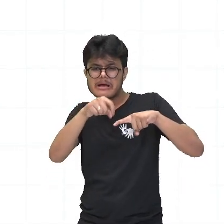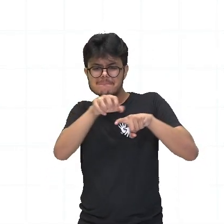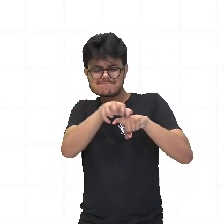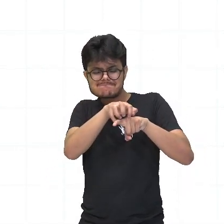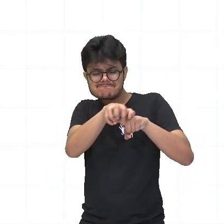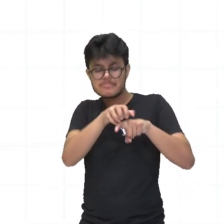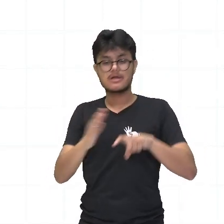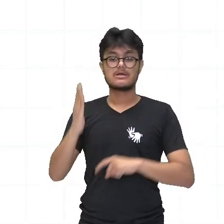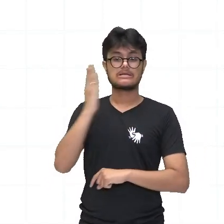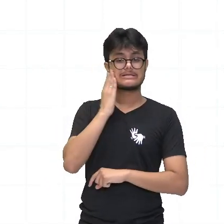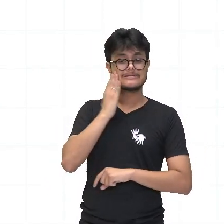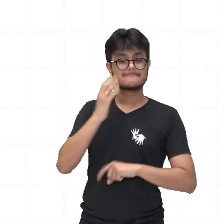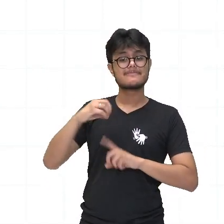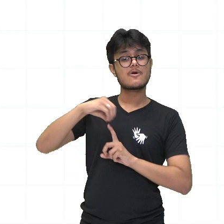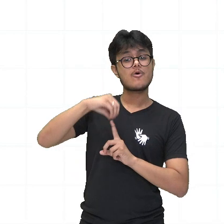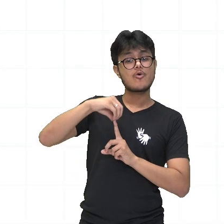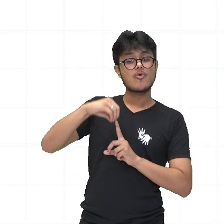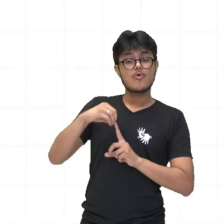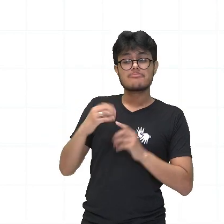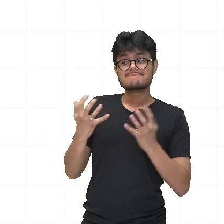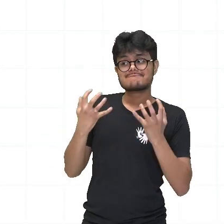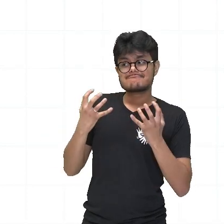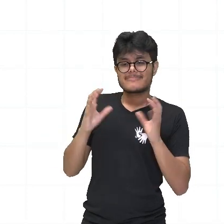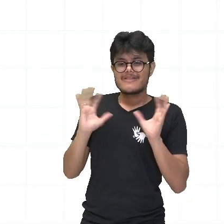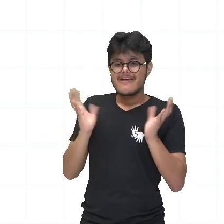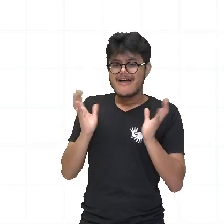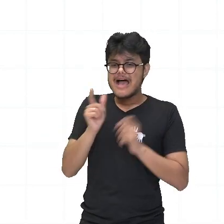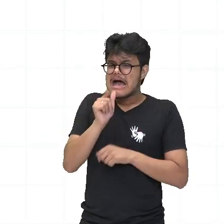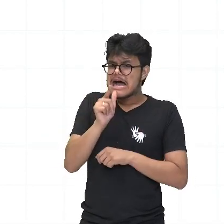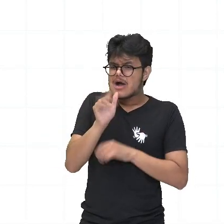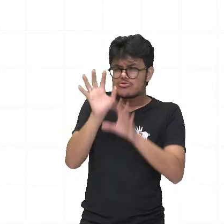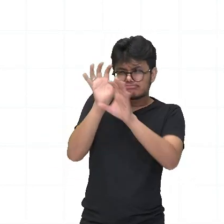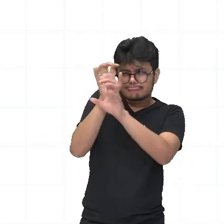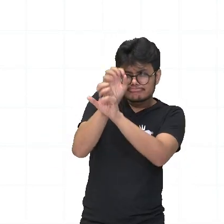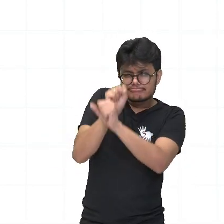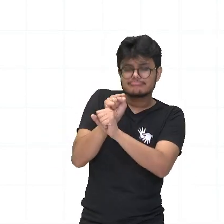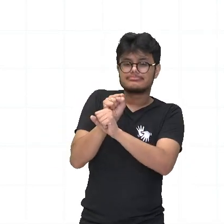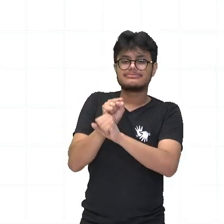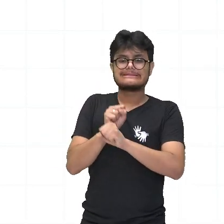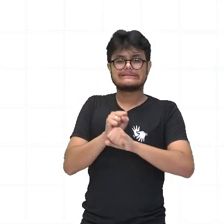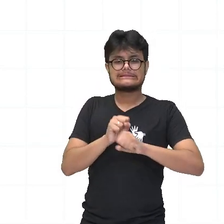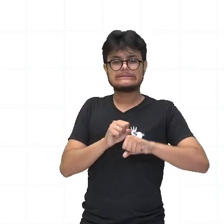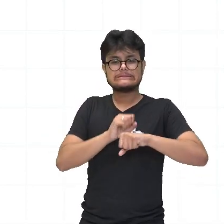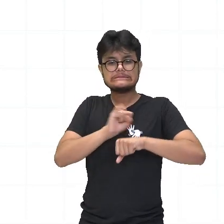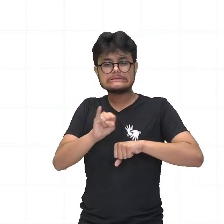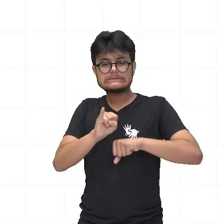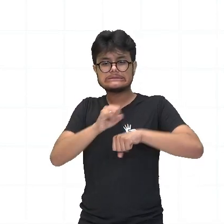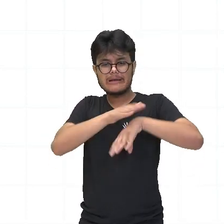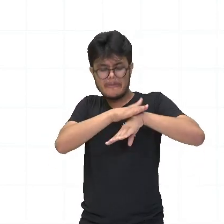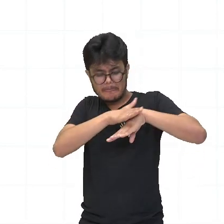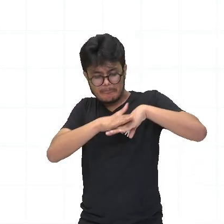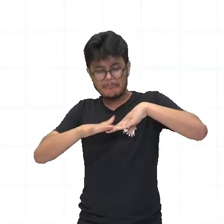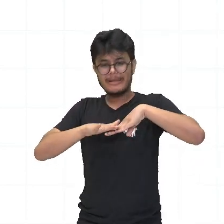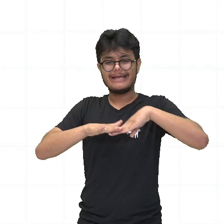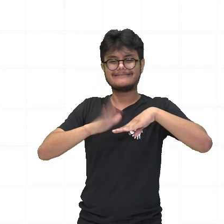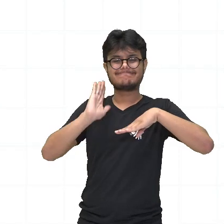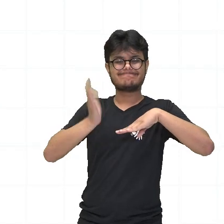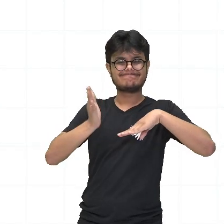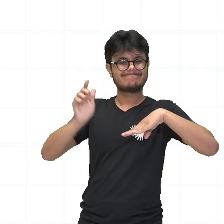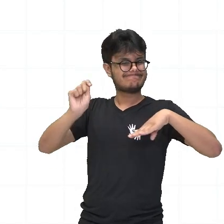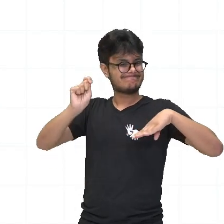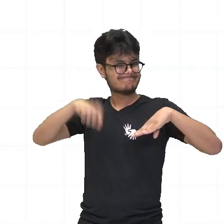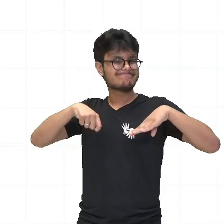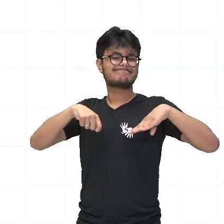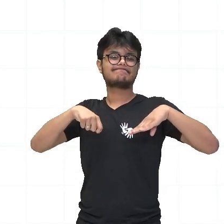já sabe que o fungo ele gosta de um ambiente úmido, um ambiente escuro, e o nosso pé geralmente é um ambiente bem propício para ele se